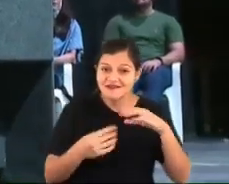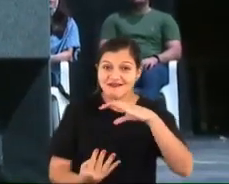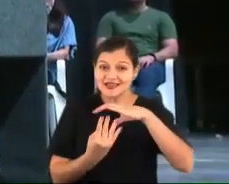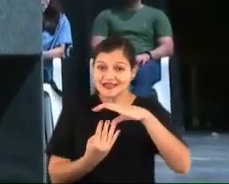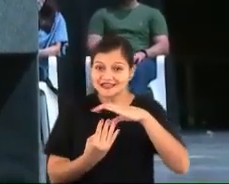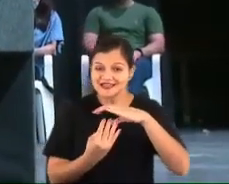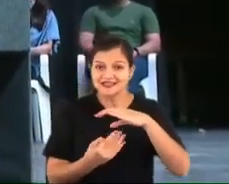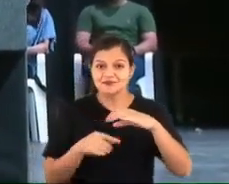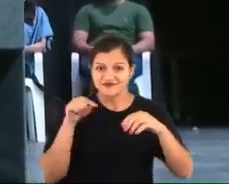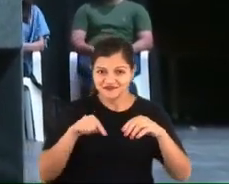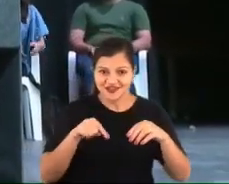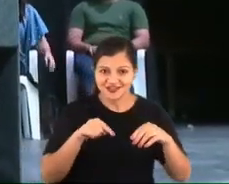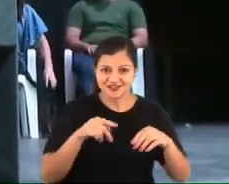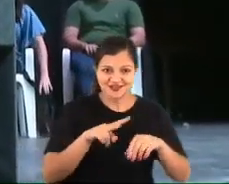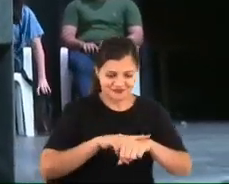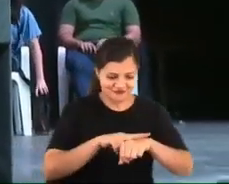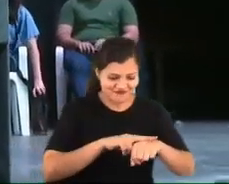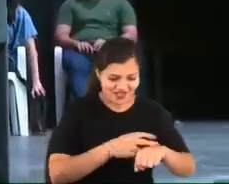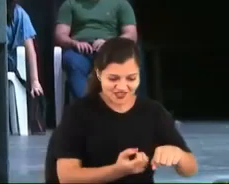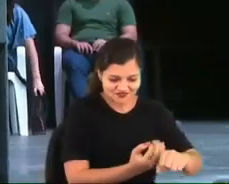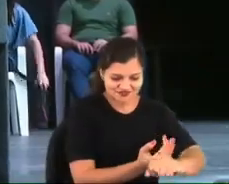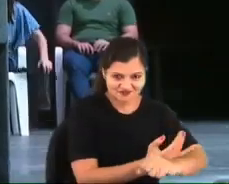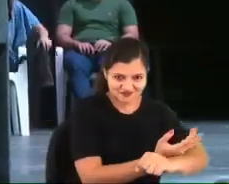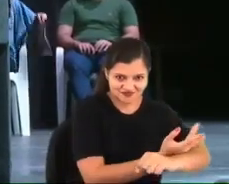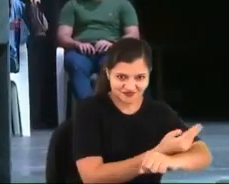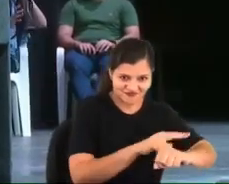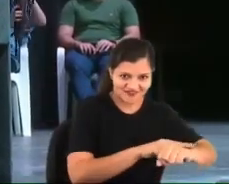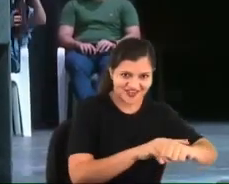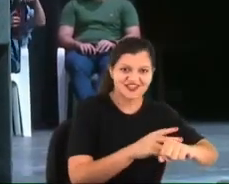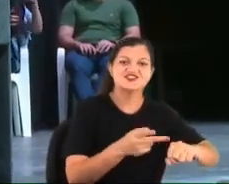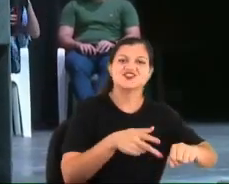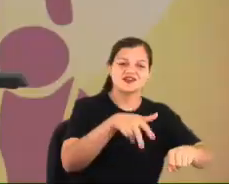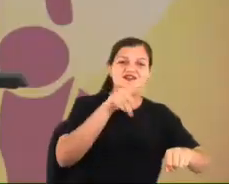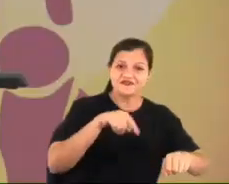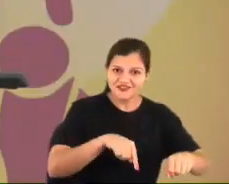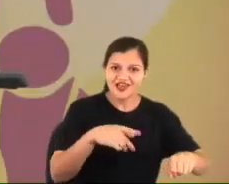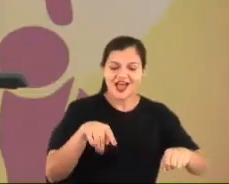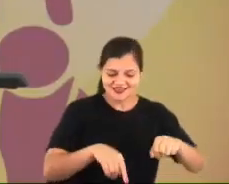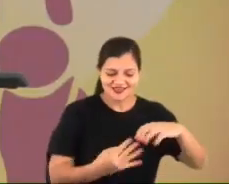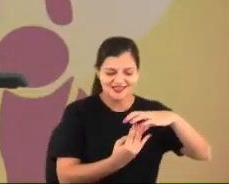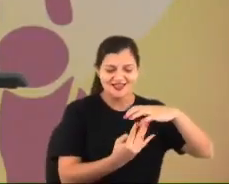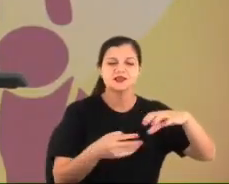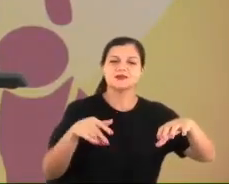Nós fomos criados para isso. E isso significa, gente, que